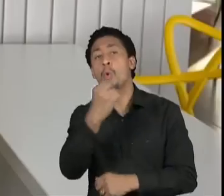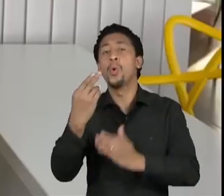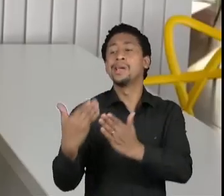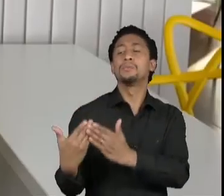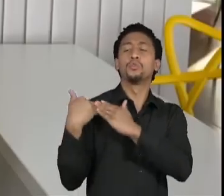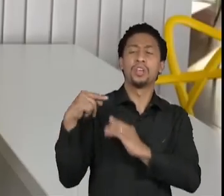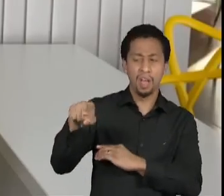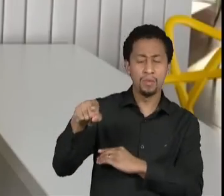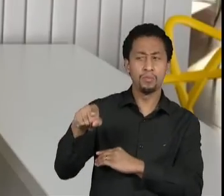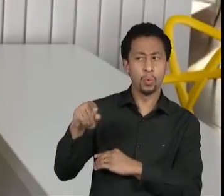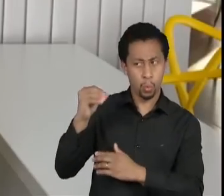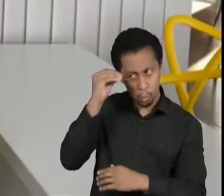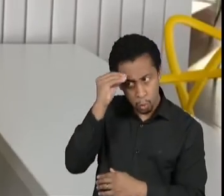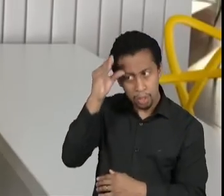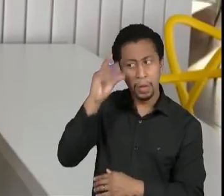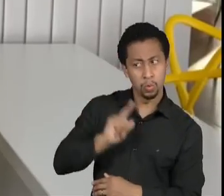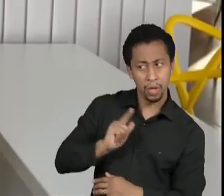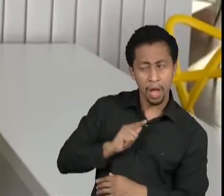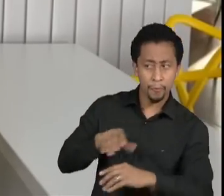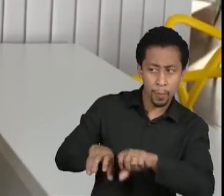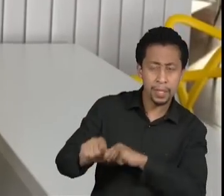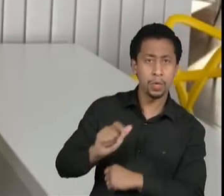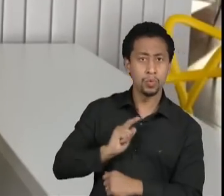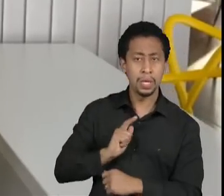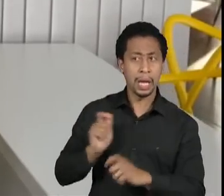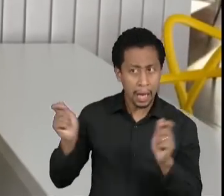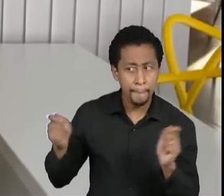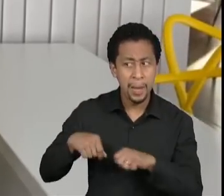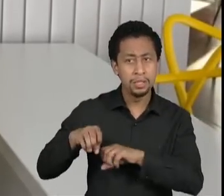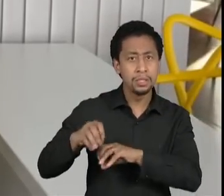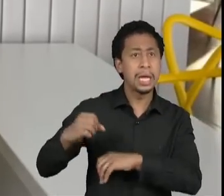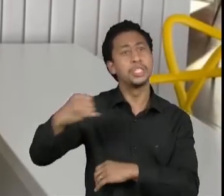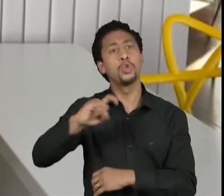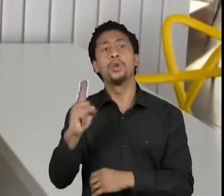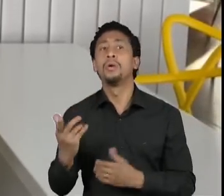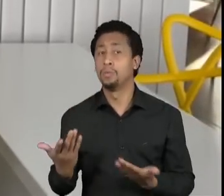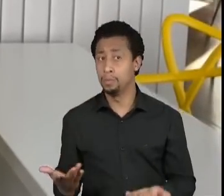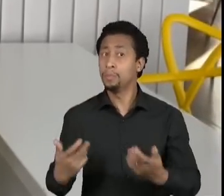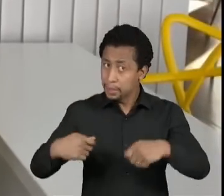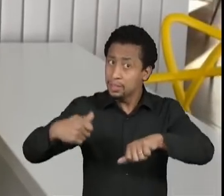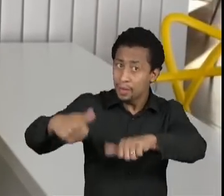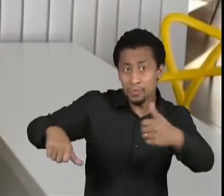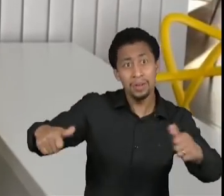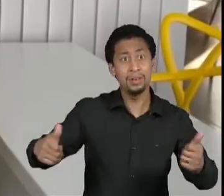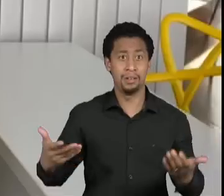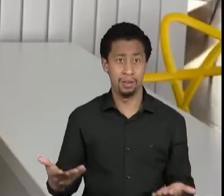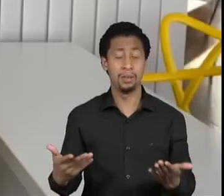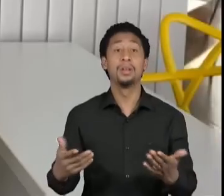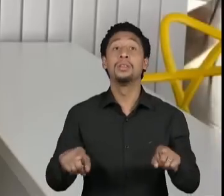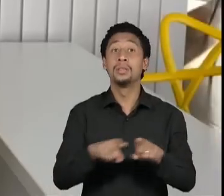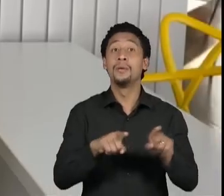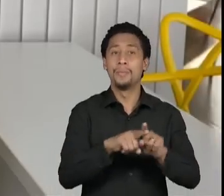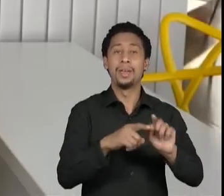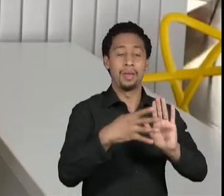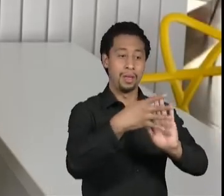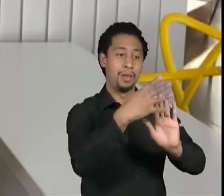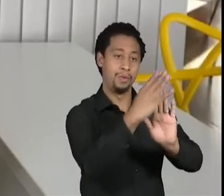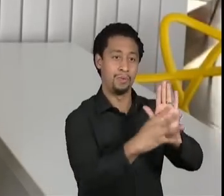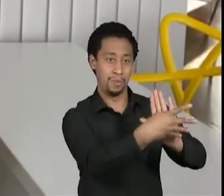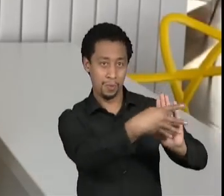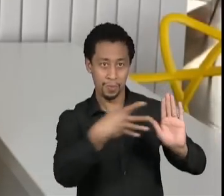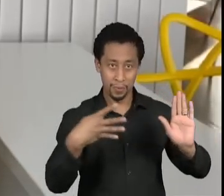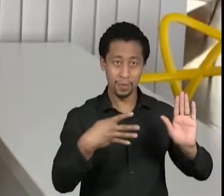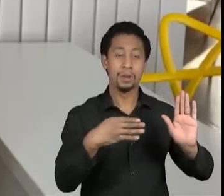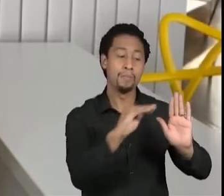aprendam exatamente o que os alunos da escola regular aprendam, ou seja, o que está descrito na Base Nacional Comum